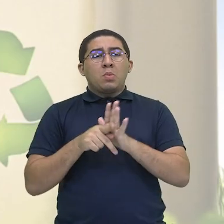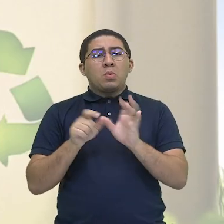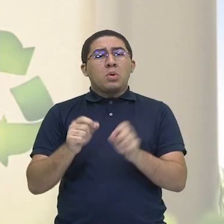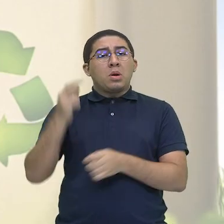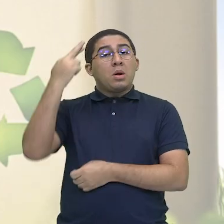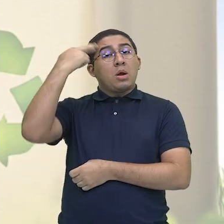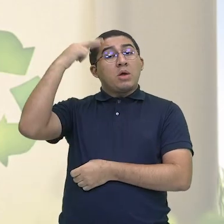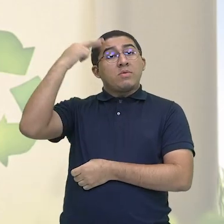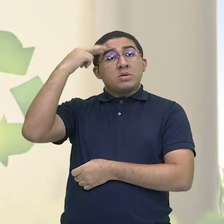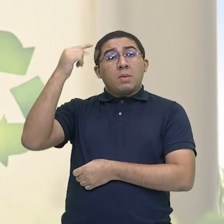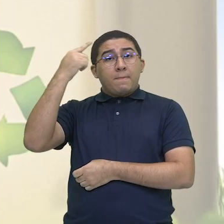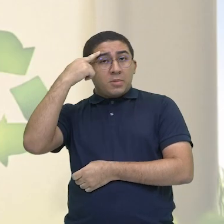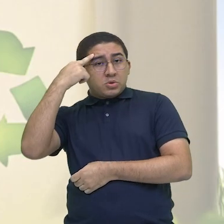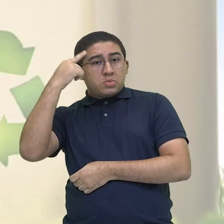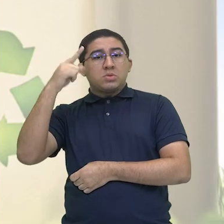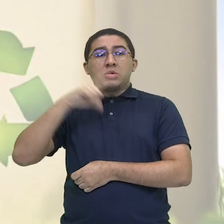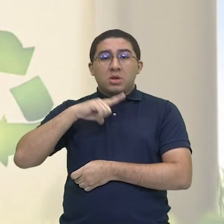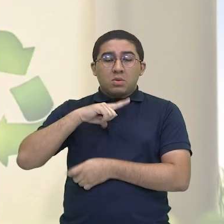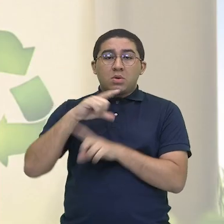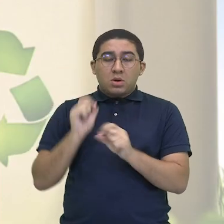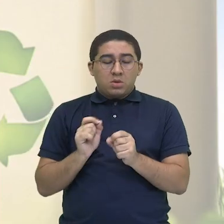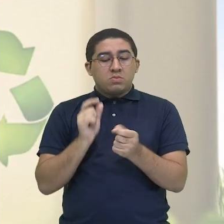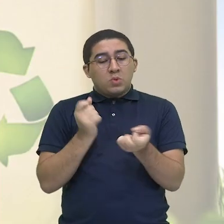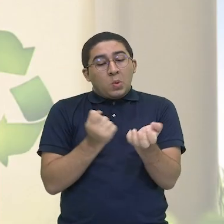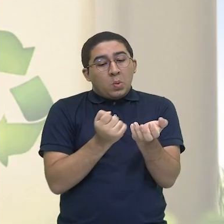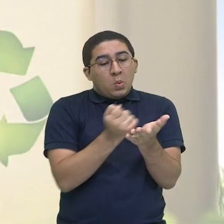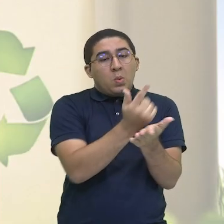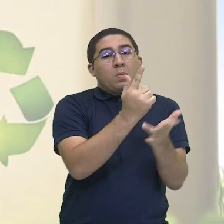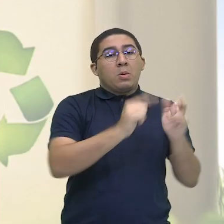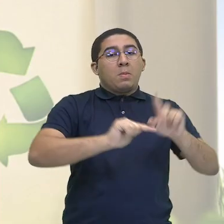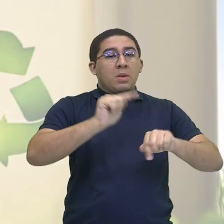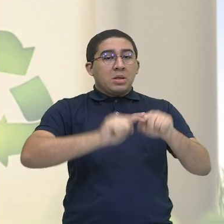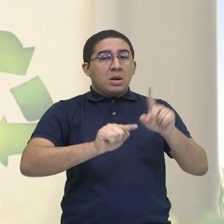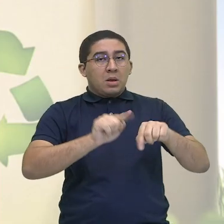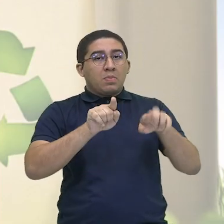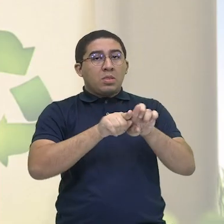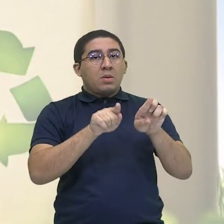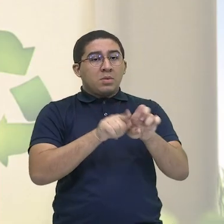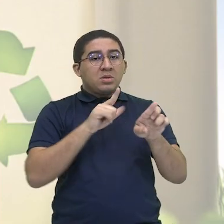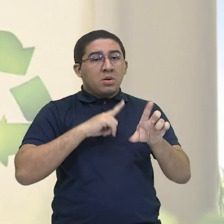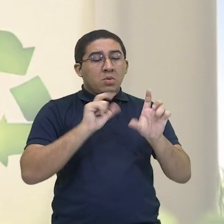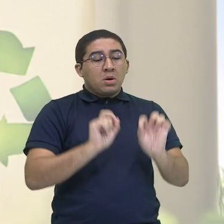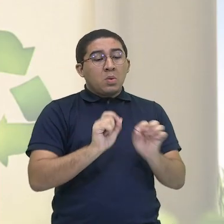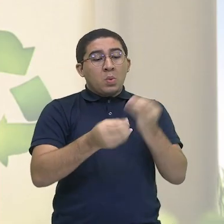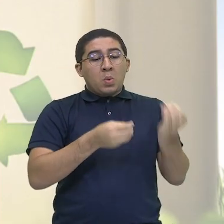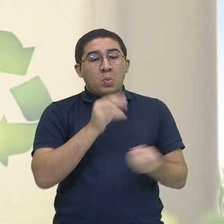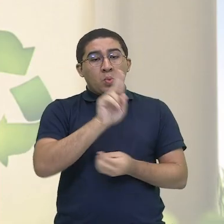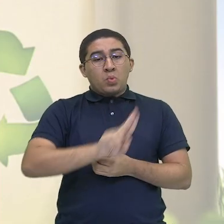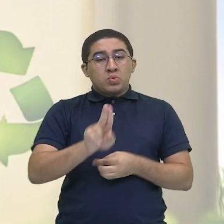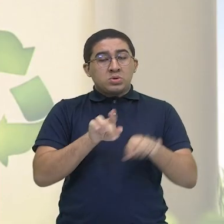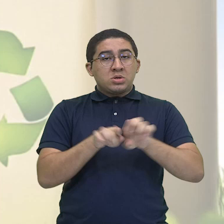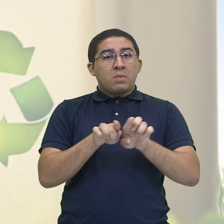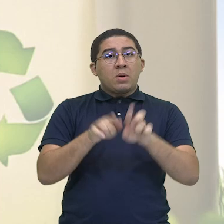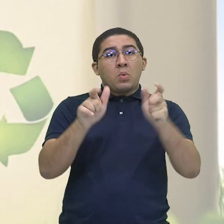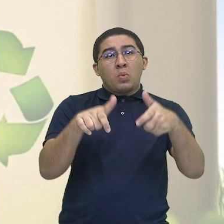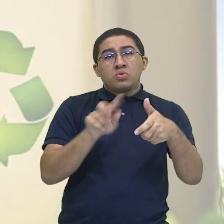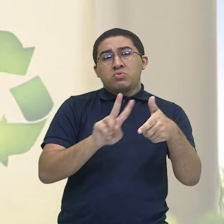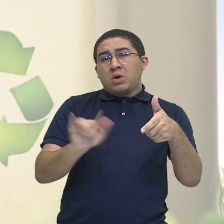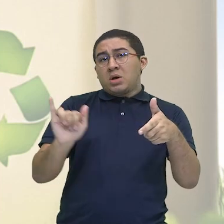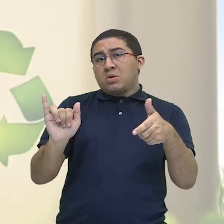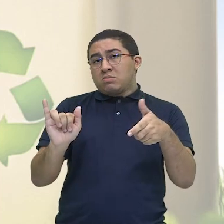reflexão sobre suas atividades, desde a compra do produto, passando pelo modo de uso e até seu destino